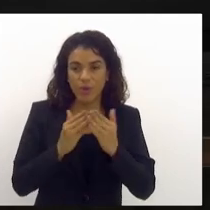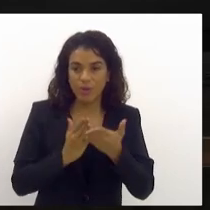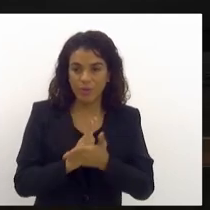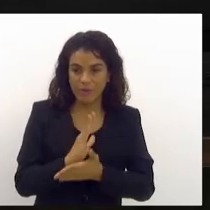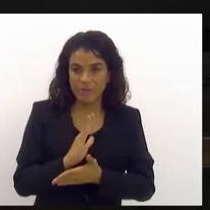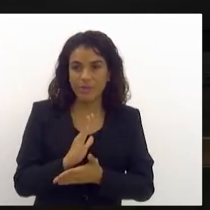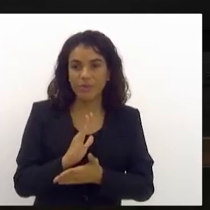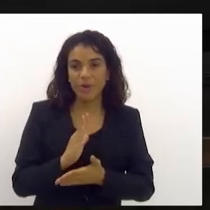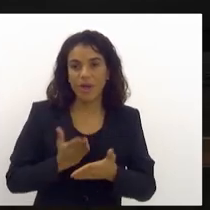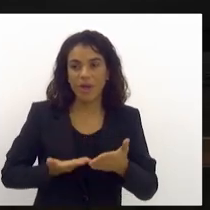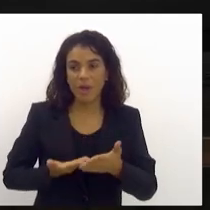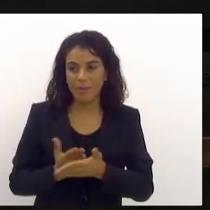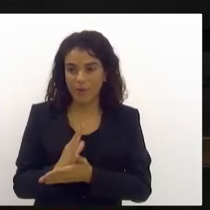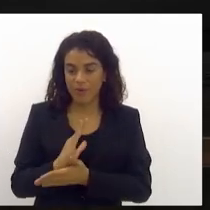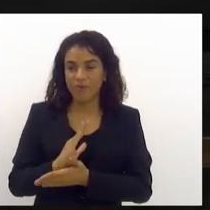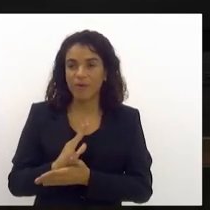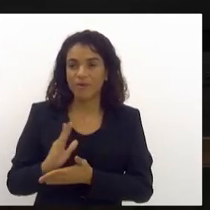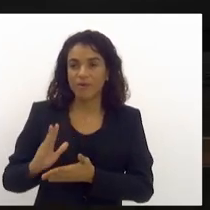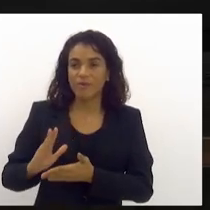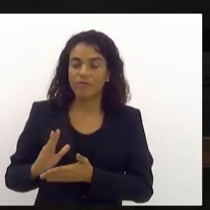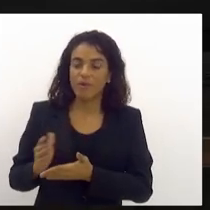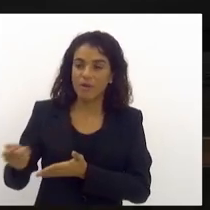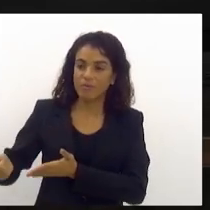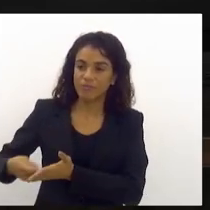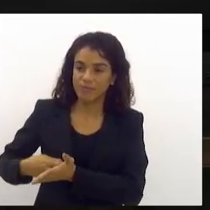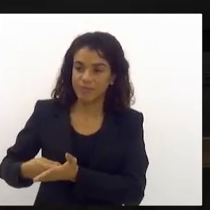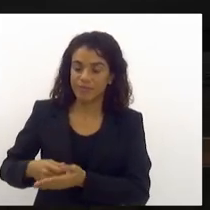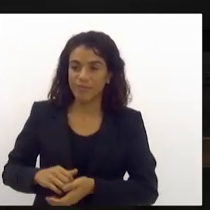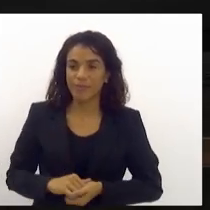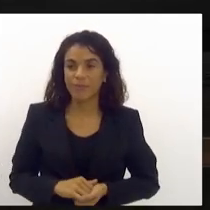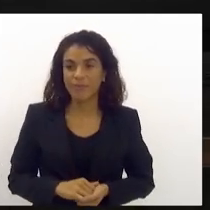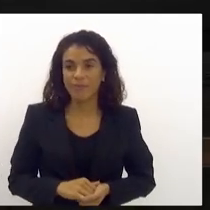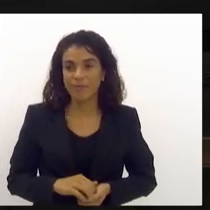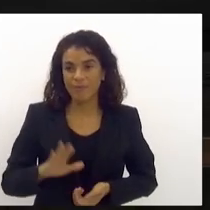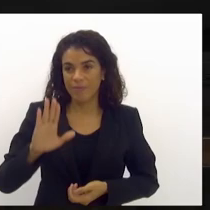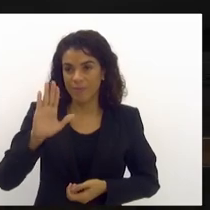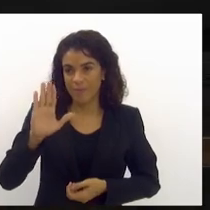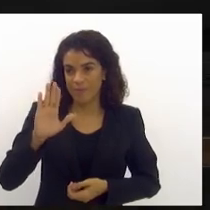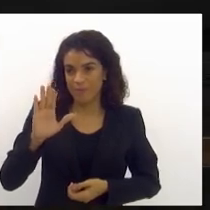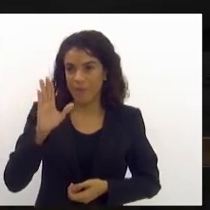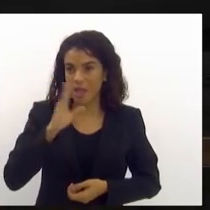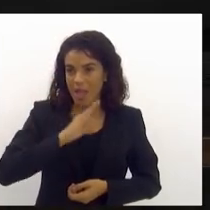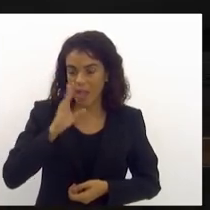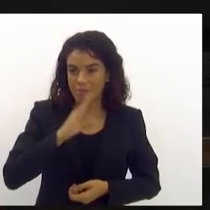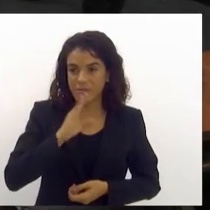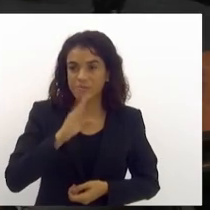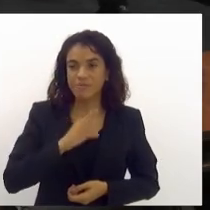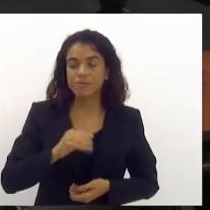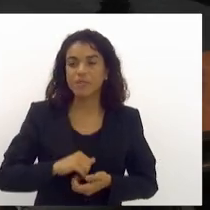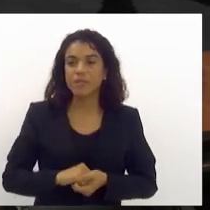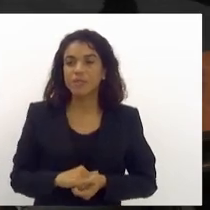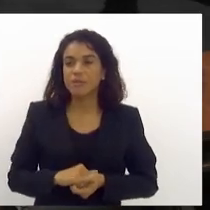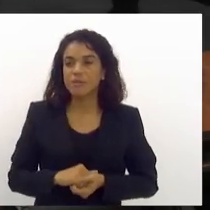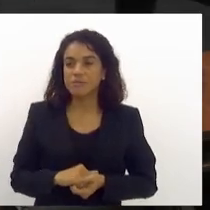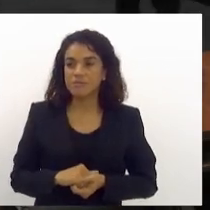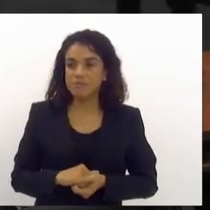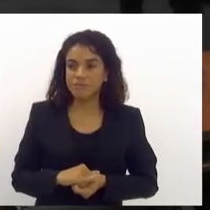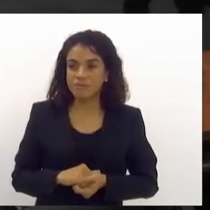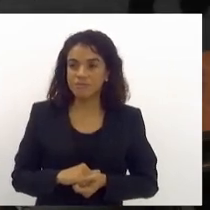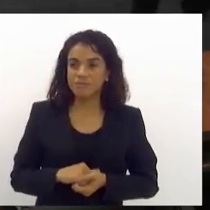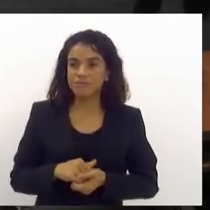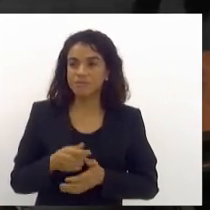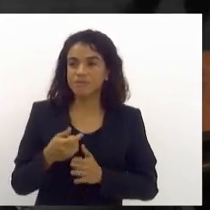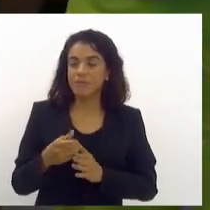estão. Aprovado, vai a promulgação. Presidente, só pela ordem, muito rapidamente, para deputada anotar Célia, a